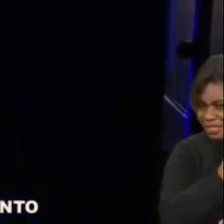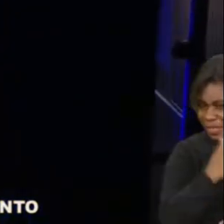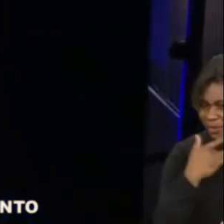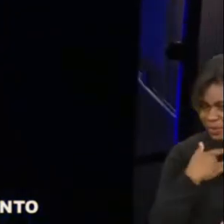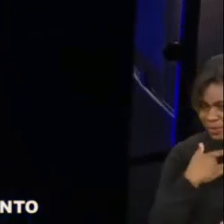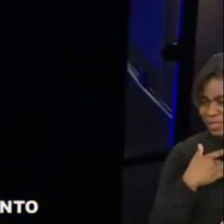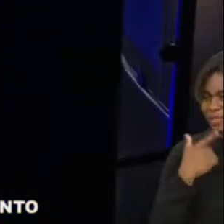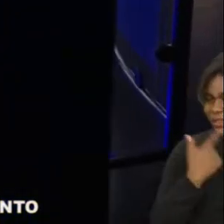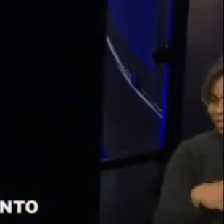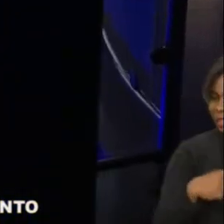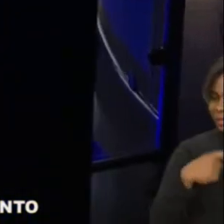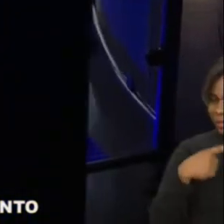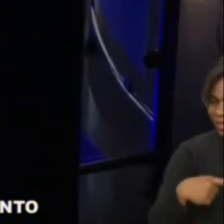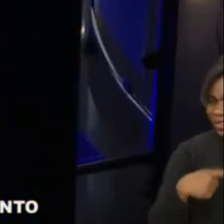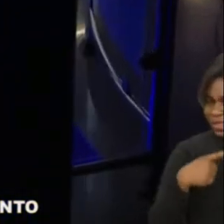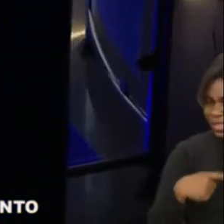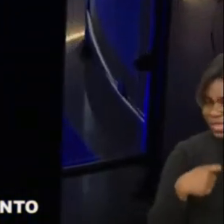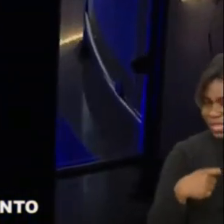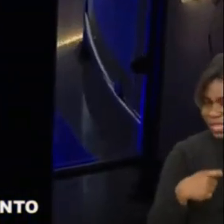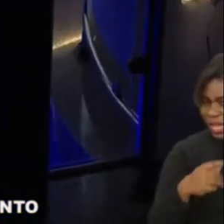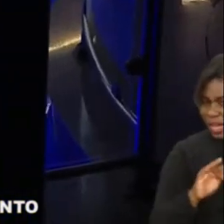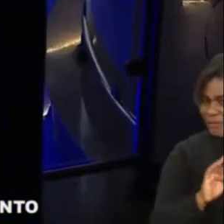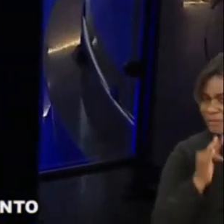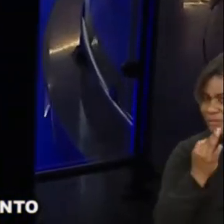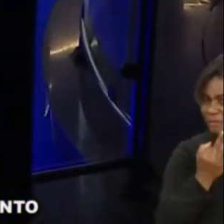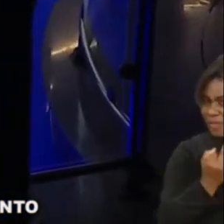Lembra da guerra que você passou na família?